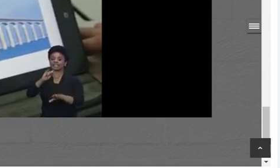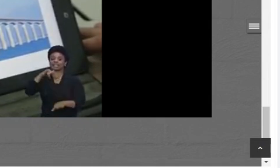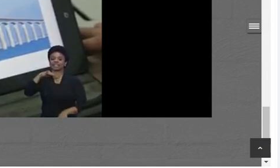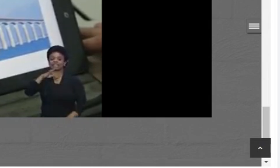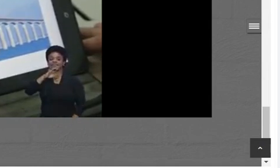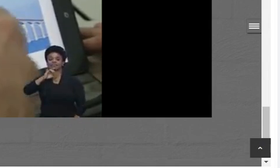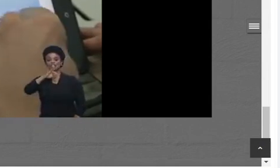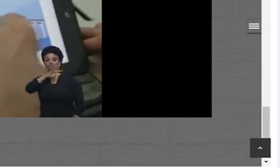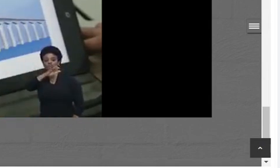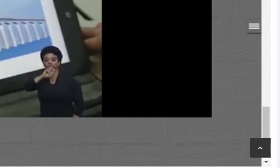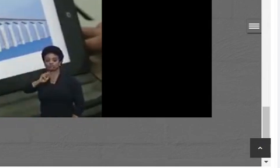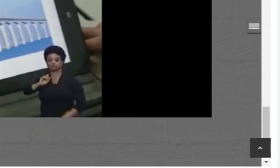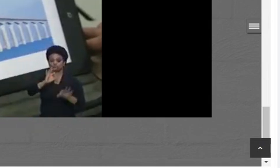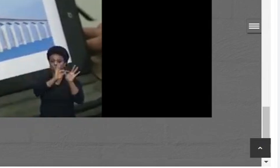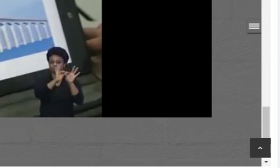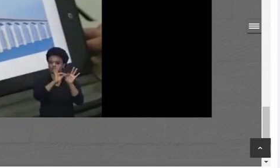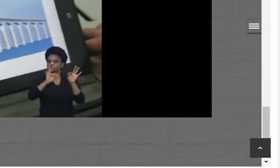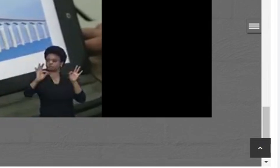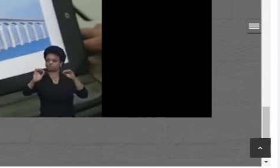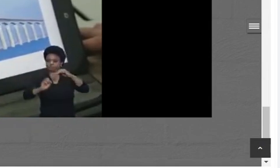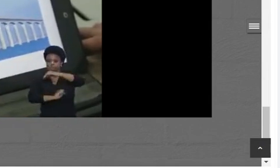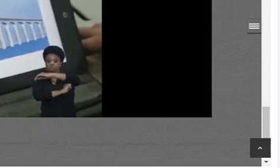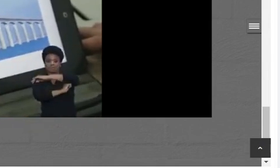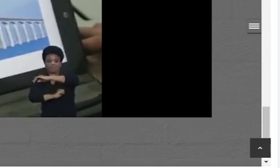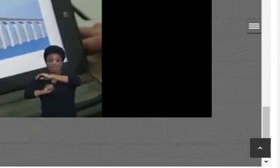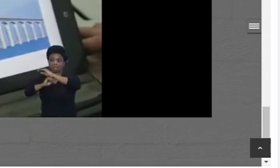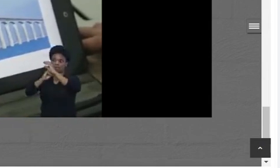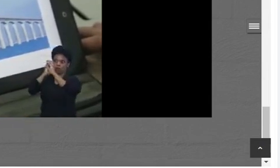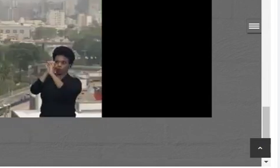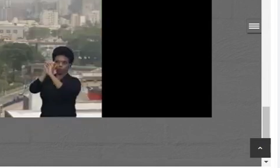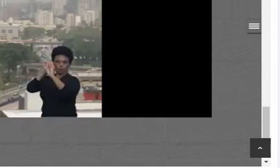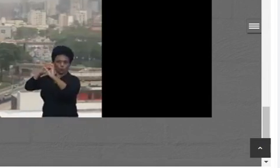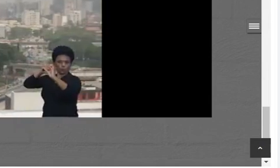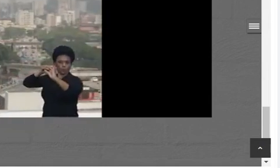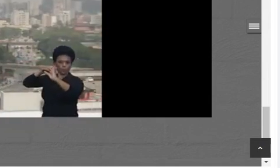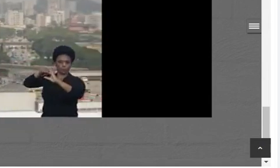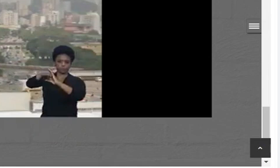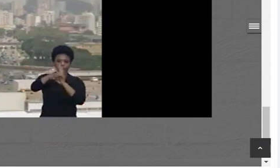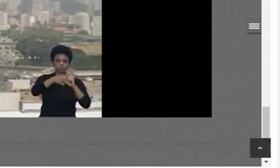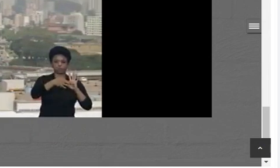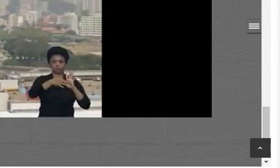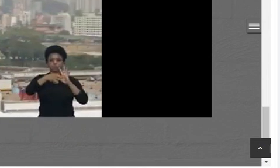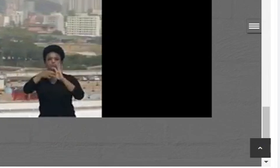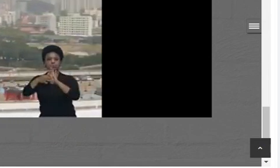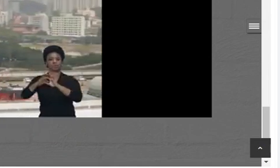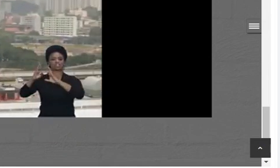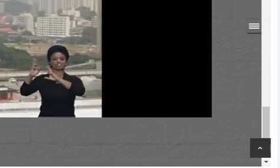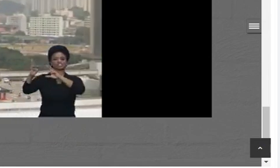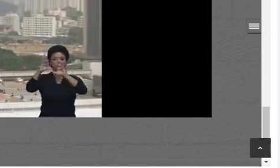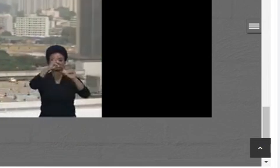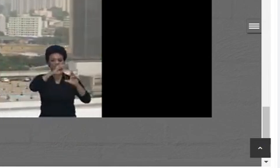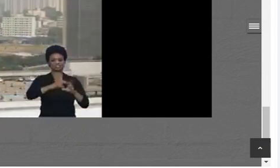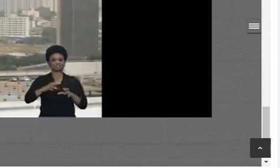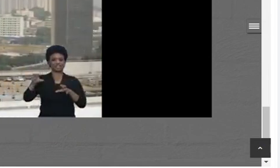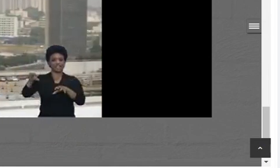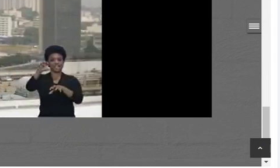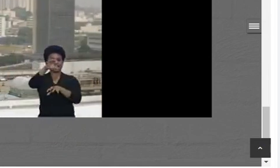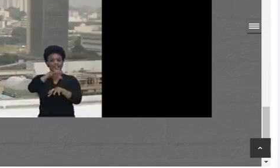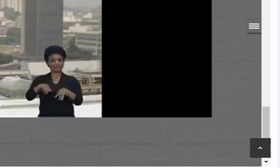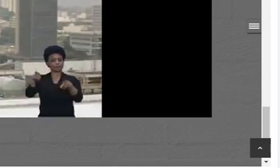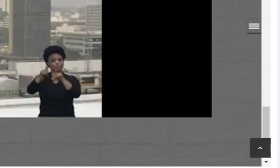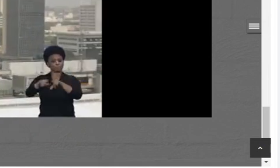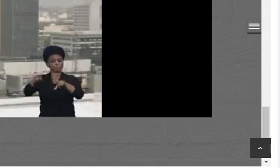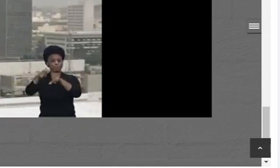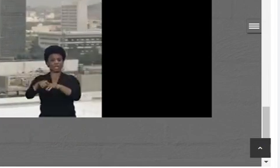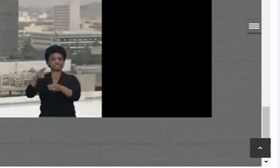como pontes, viadutos e túneis, que servem para interligar, por exemplo, as diferentes regiões dentro de uma mesma